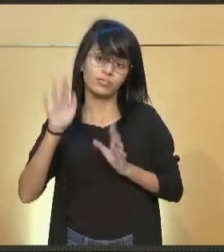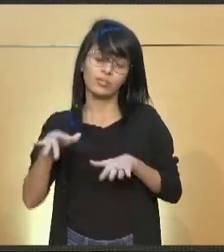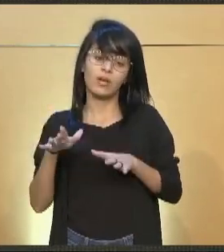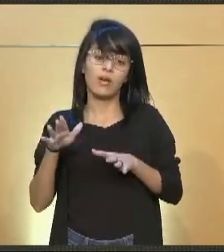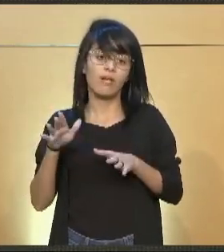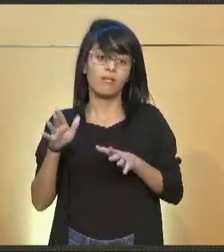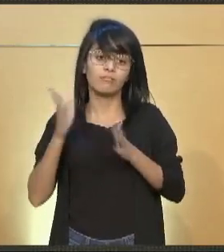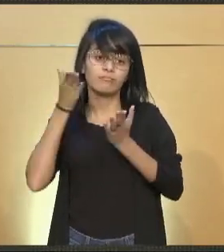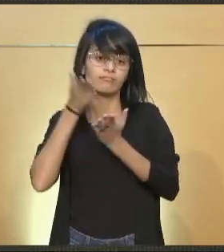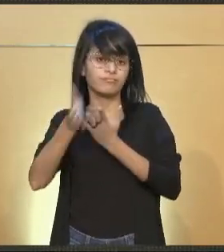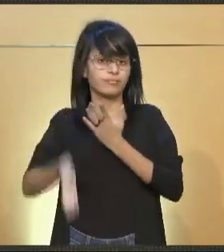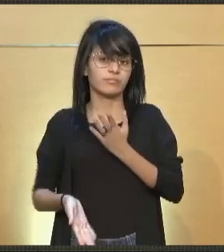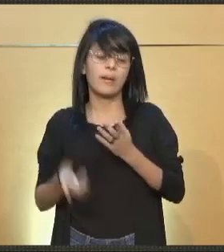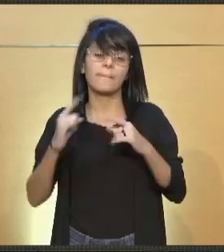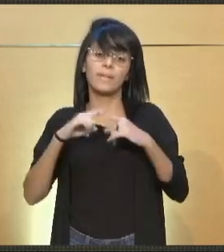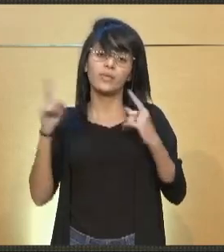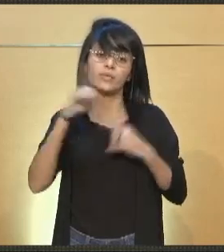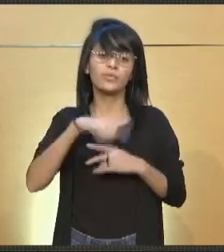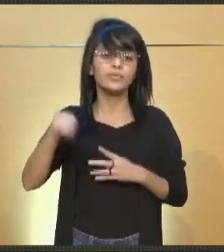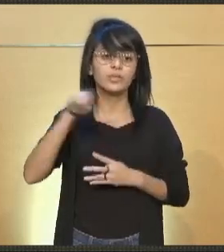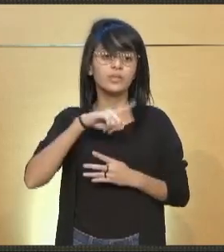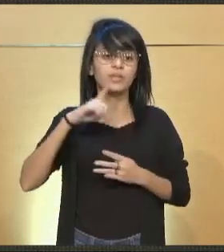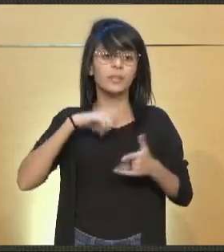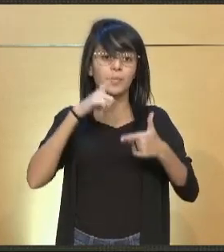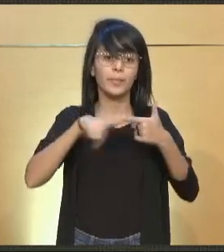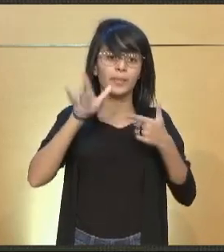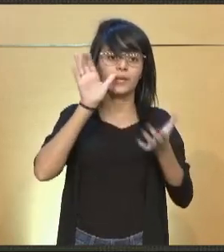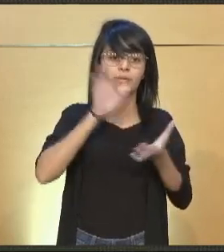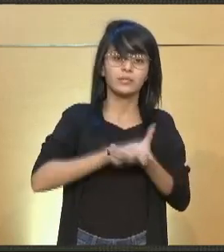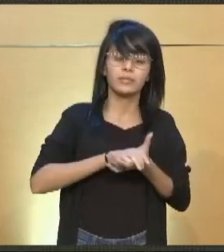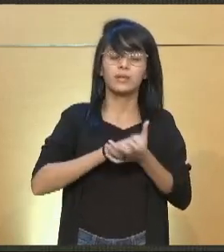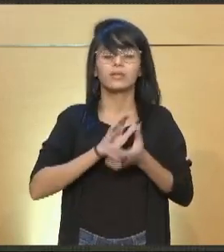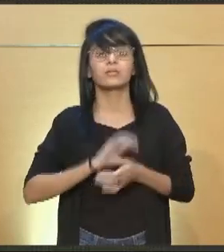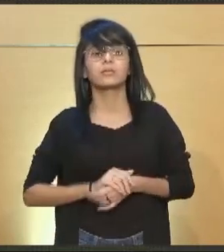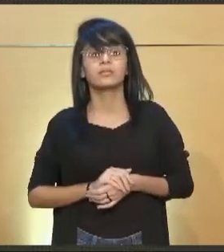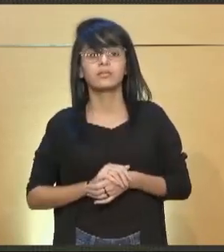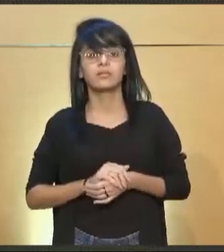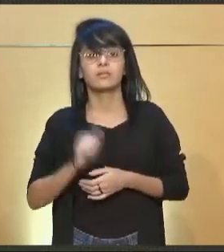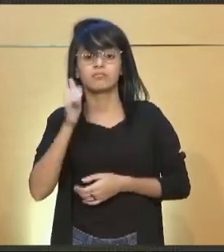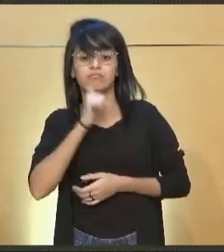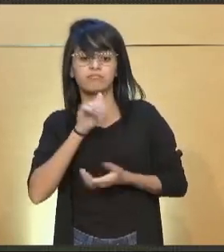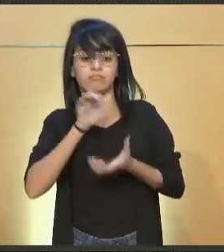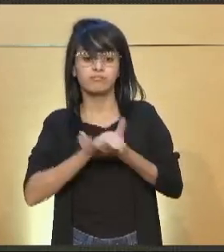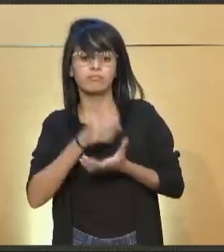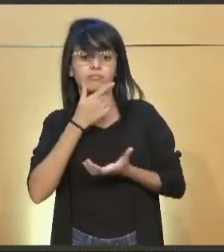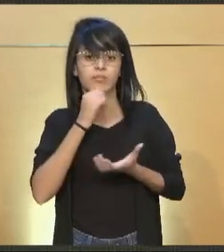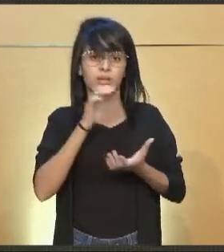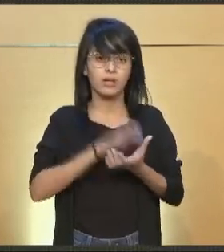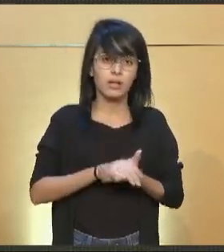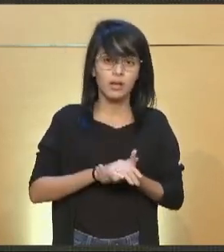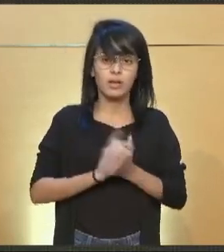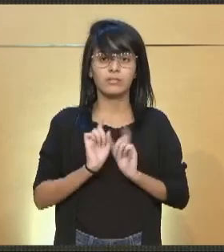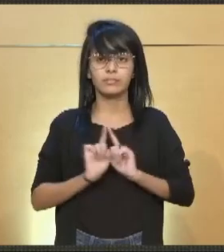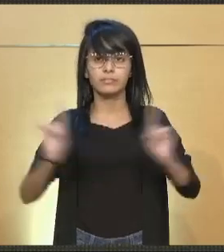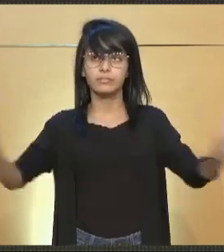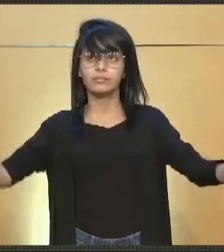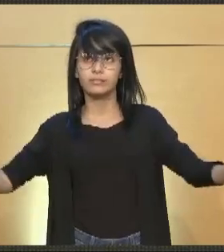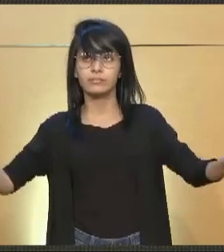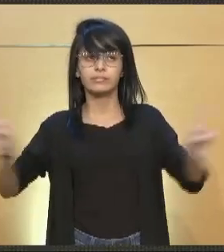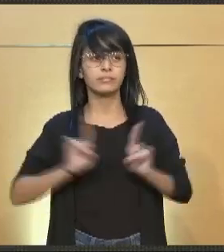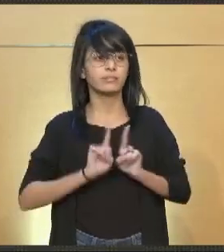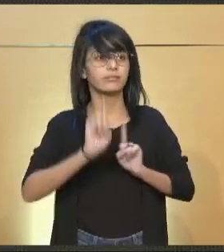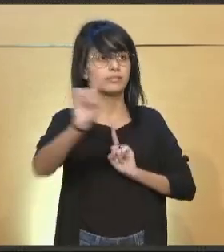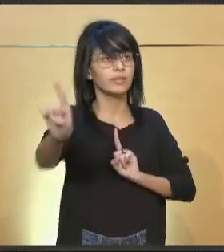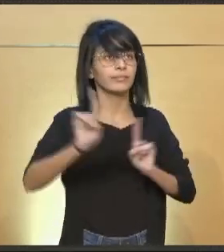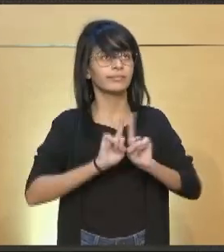Mas, quando você já vem com problemas no casamento, marido e mulher chegam separados, saem separados, sentam